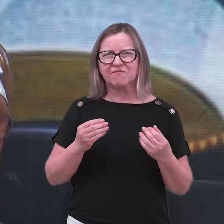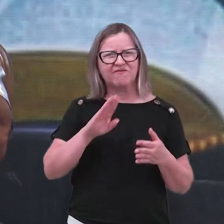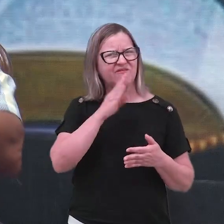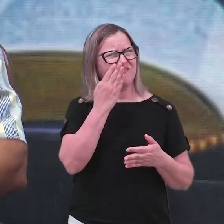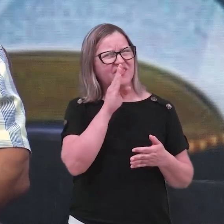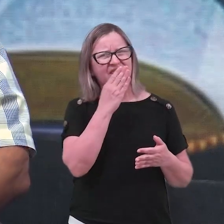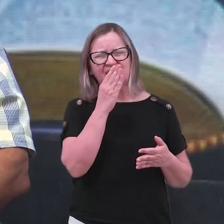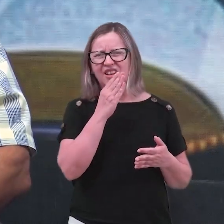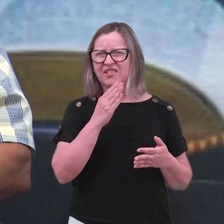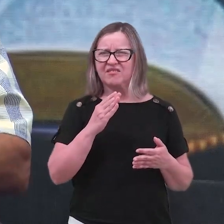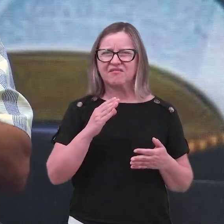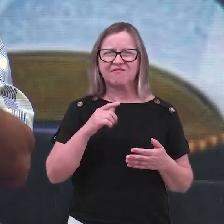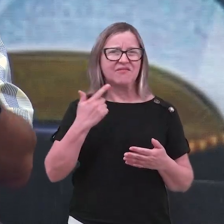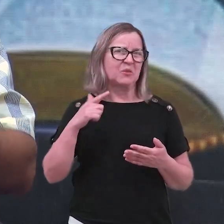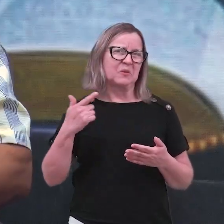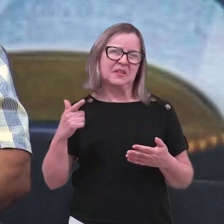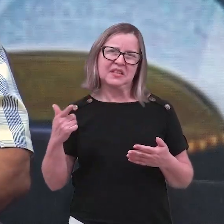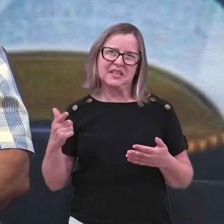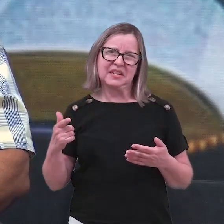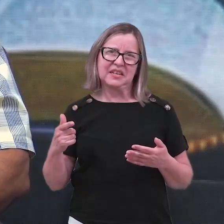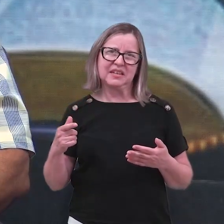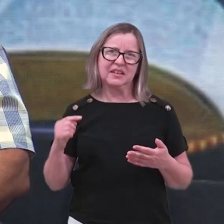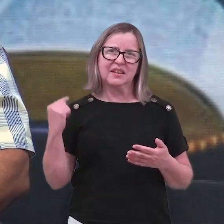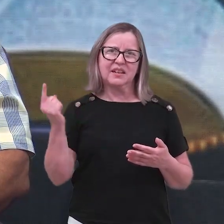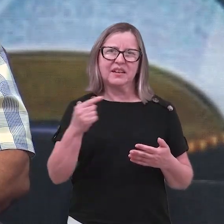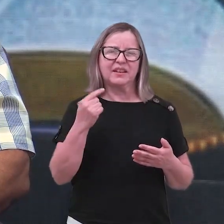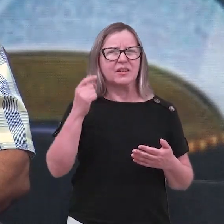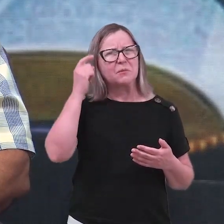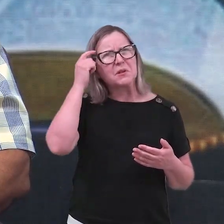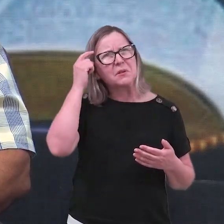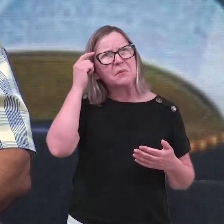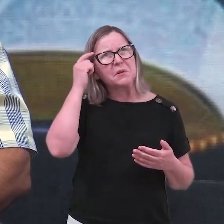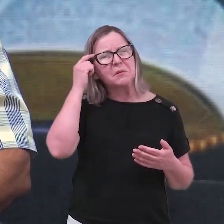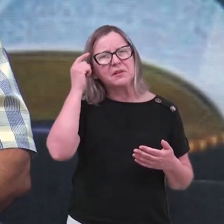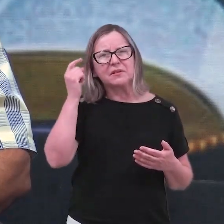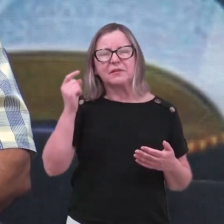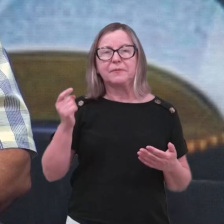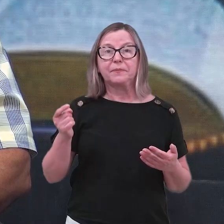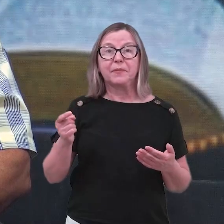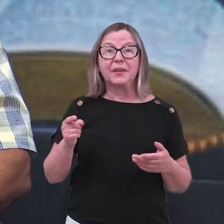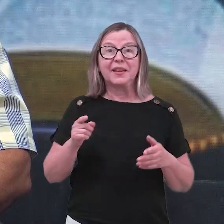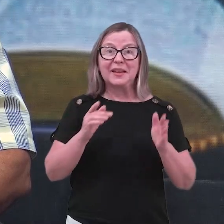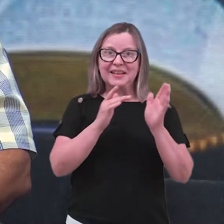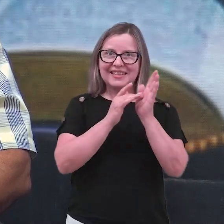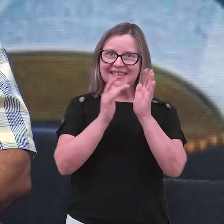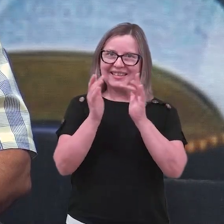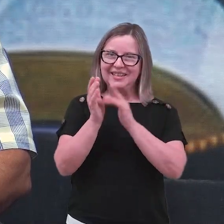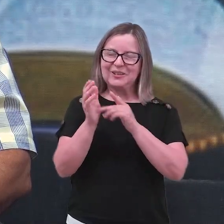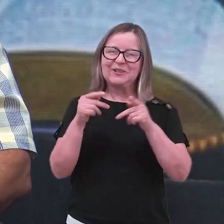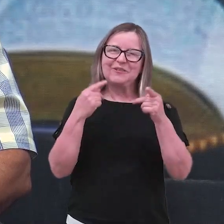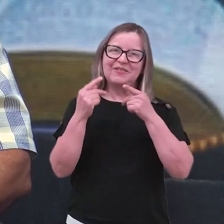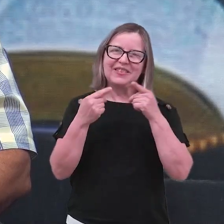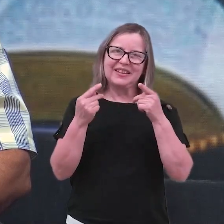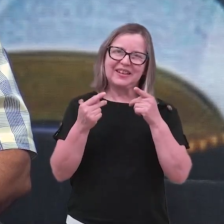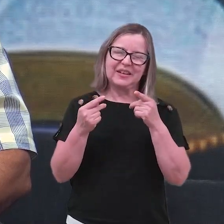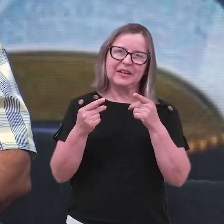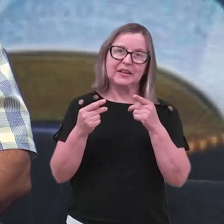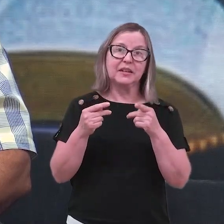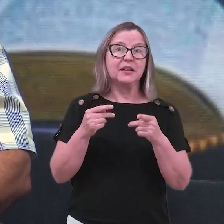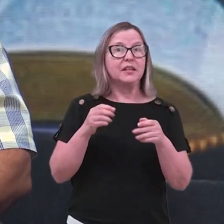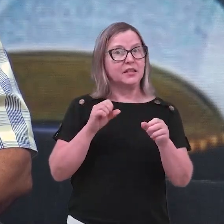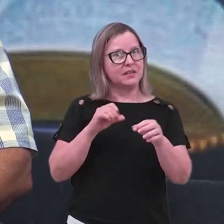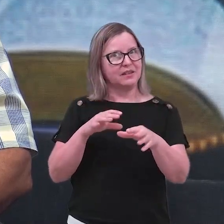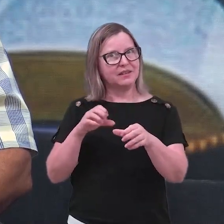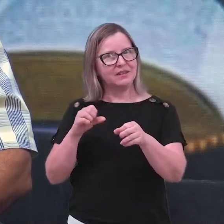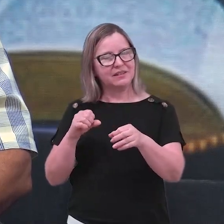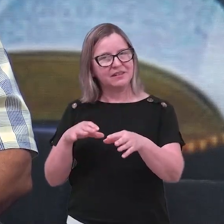são fantasmas que a gente fica aí alimentando com medo disso. E Jesus, ele está dizendo aí, ele está nos